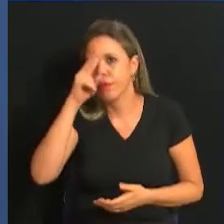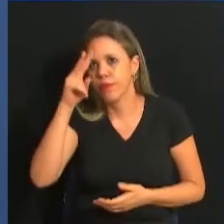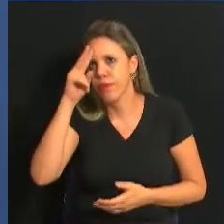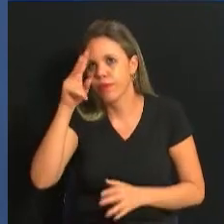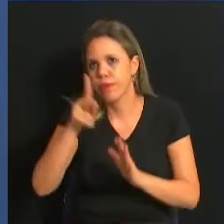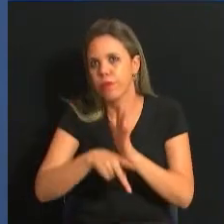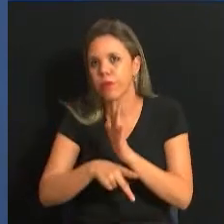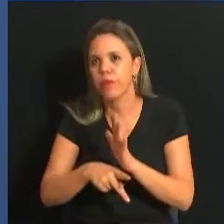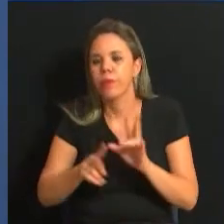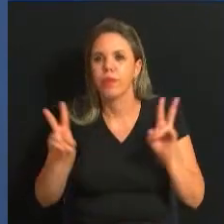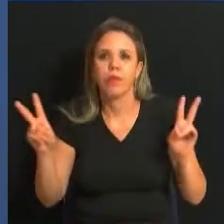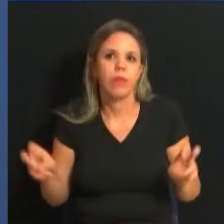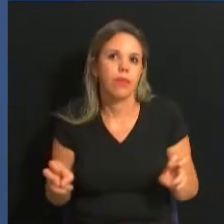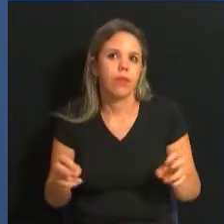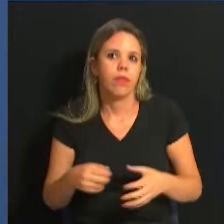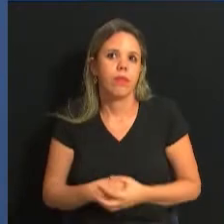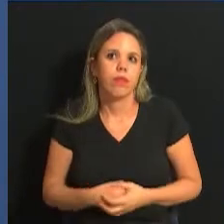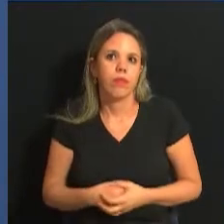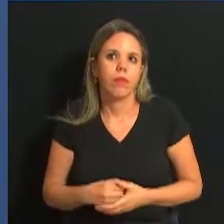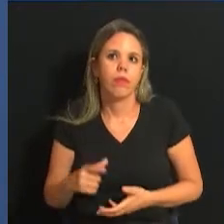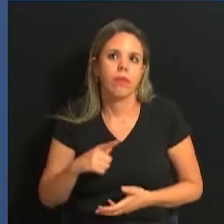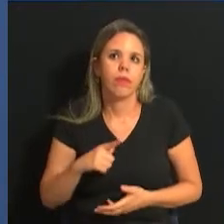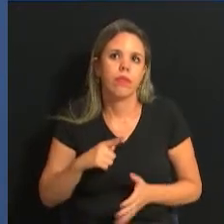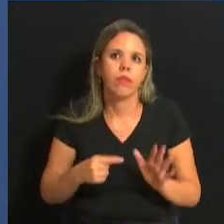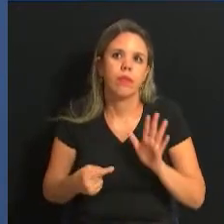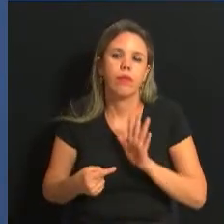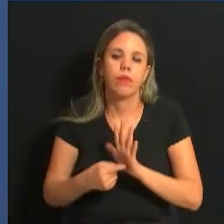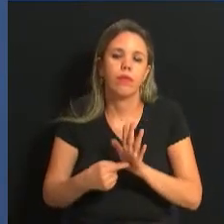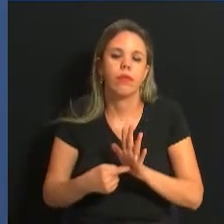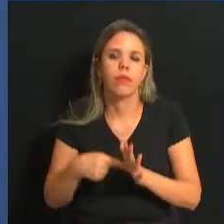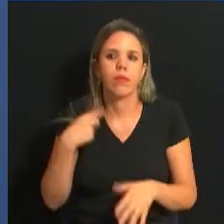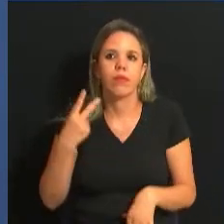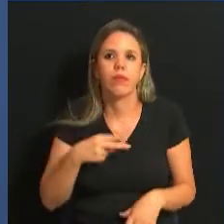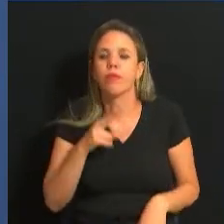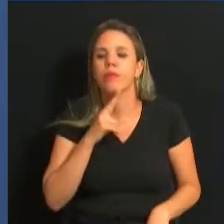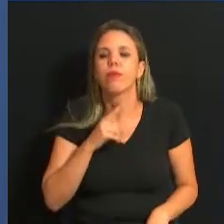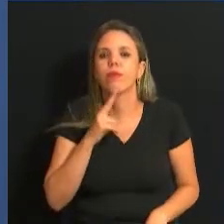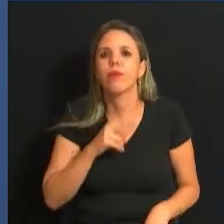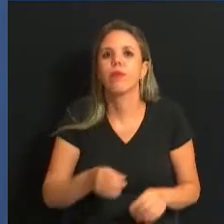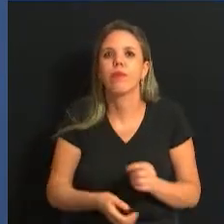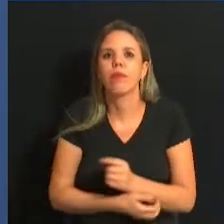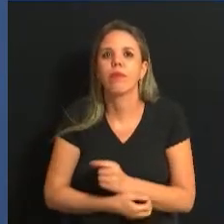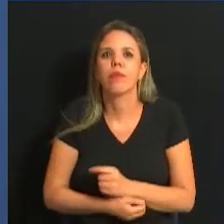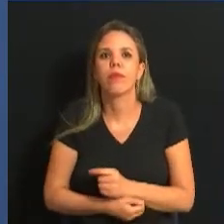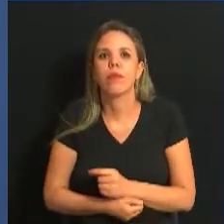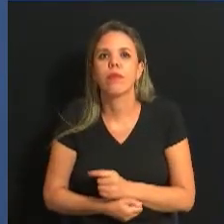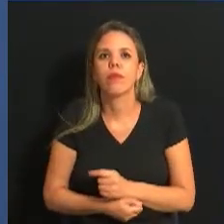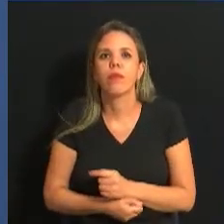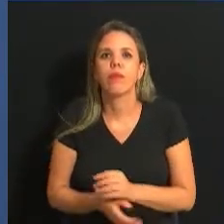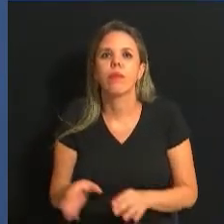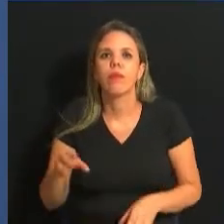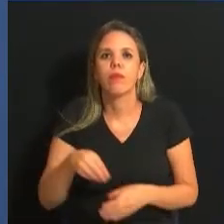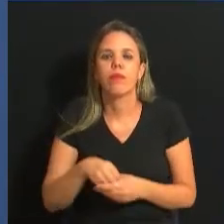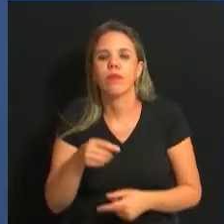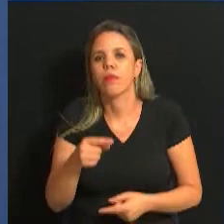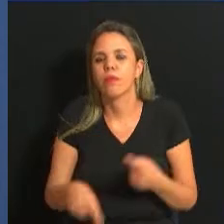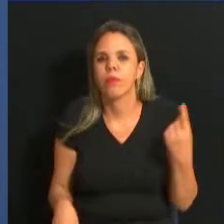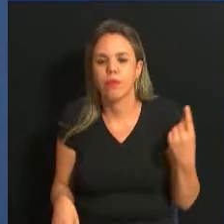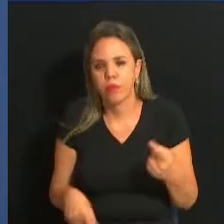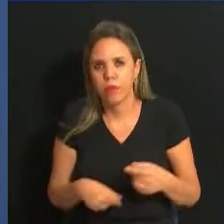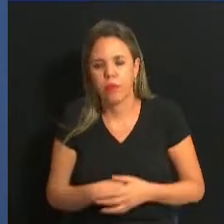projetos a respeito do tema havia sido apresentado pelo vereador Nelson Osseri e previa a proibição